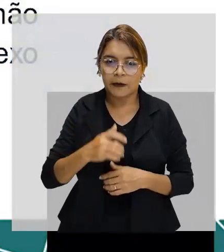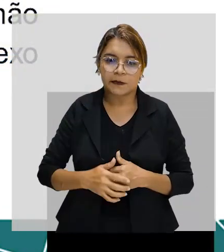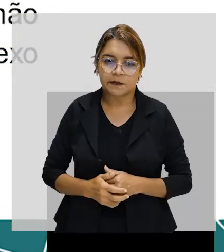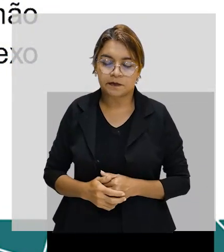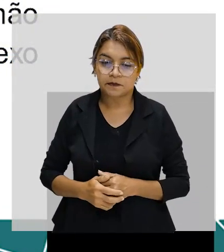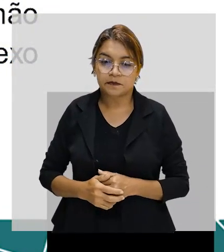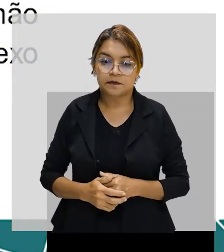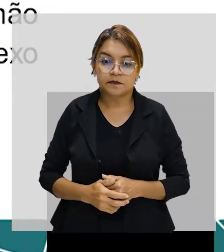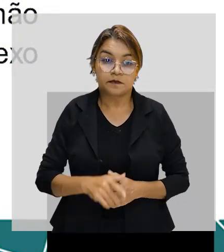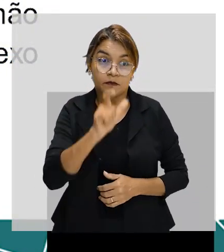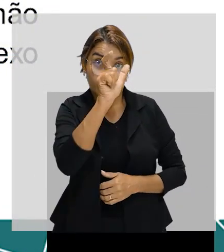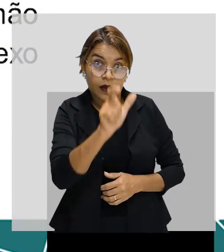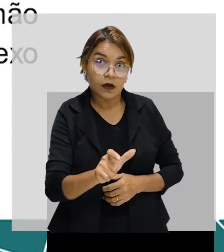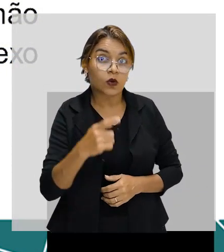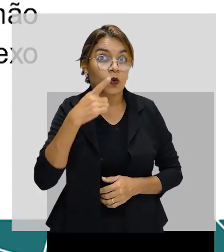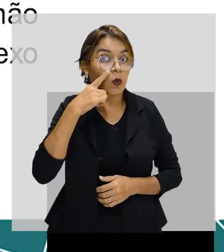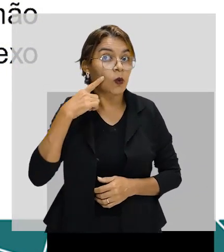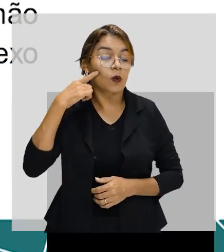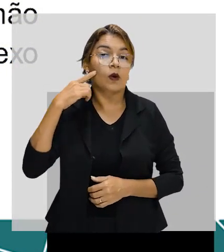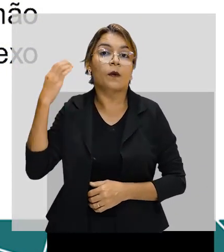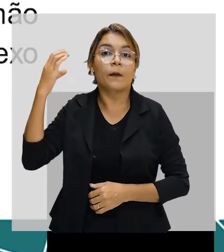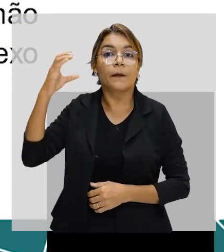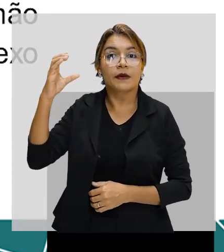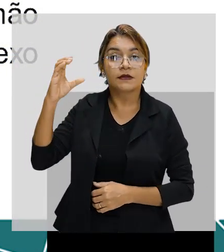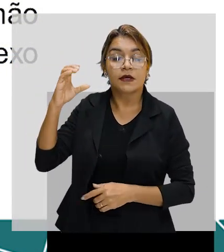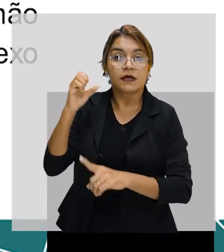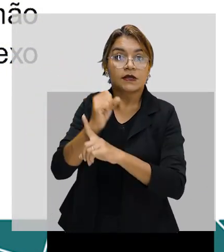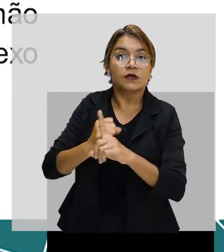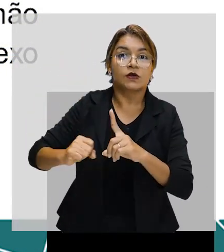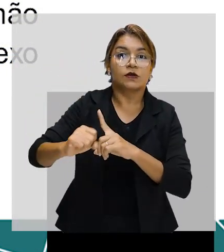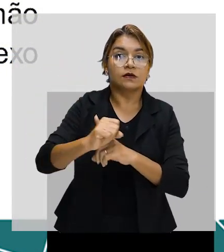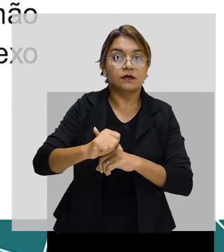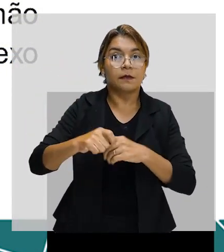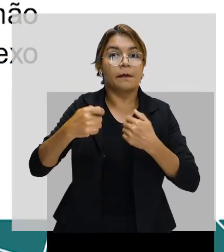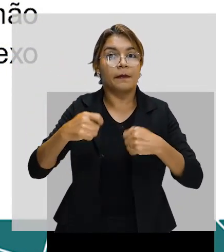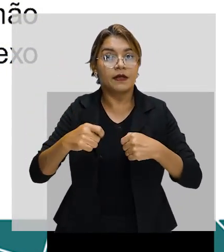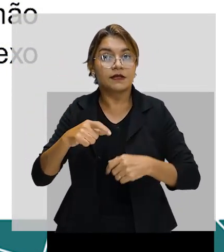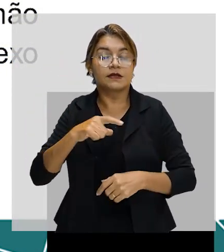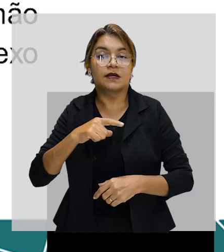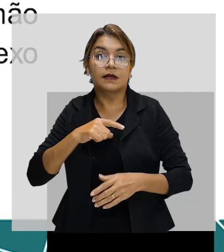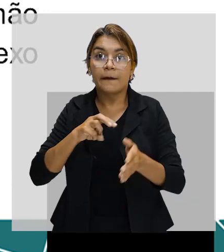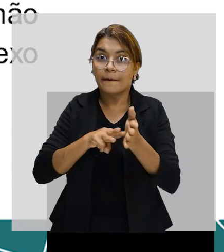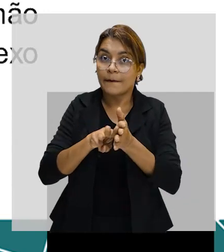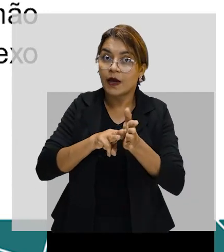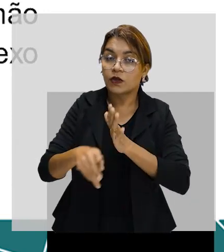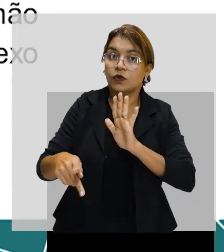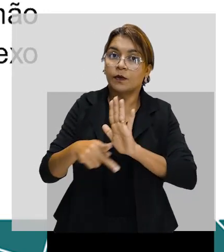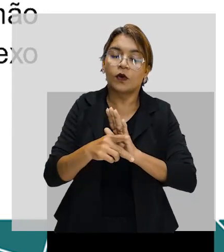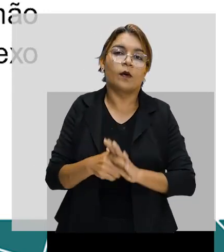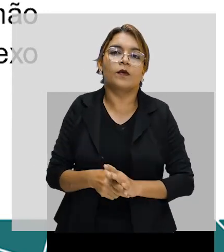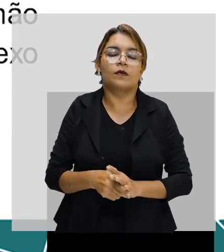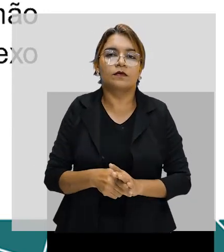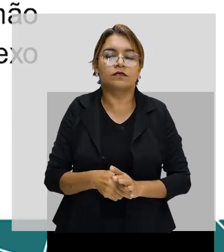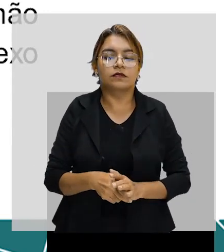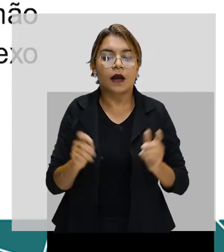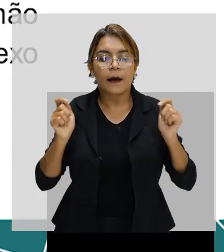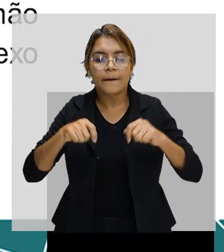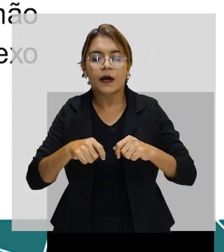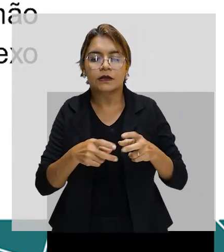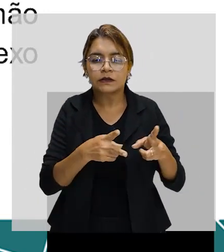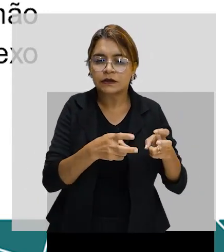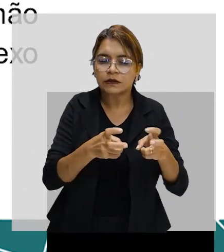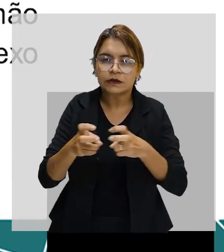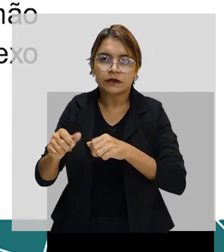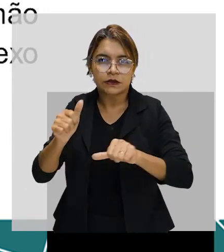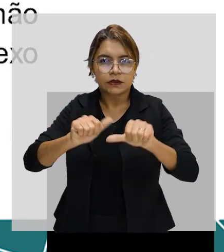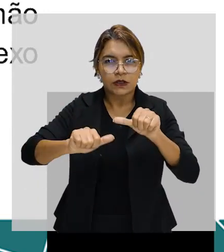Para Durkheim, uma ciência da sociedade deveria ter o seu próprio método, capaz de analisar e de